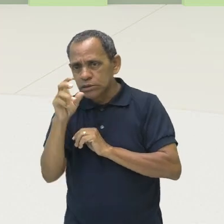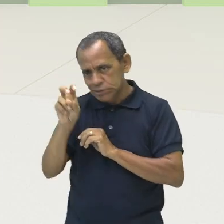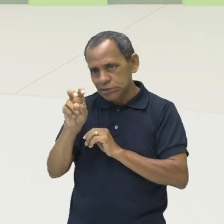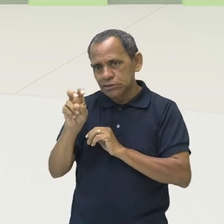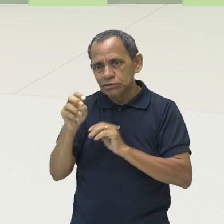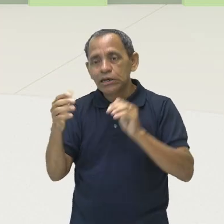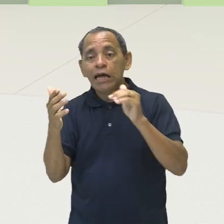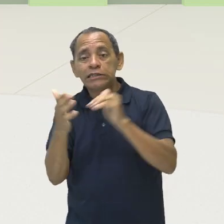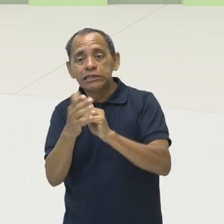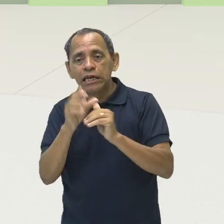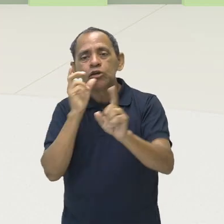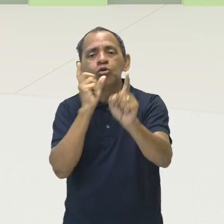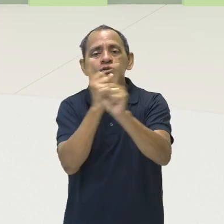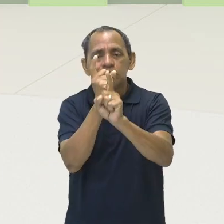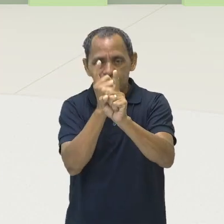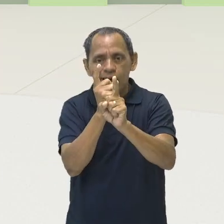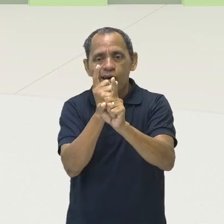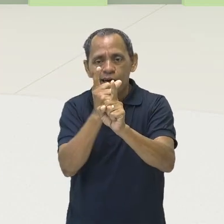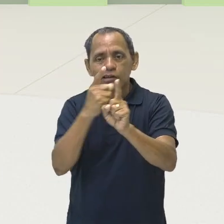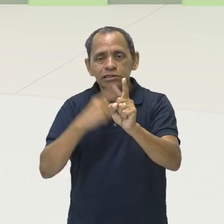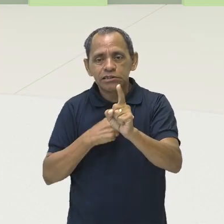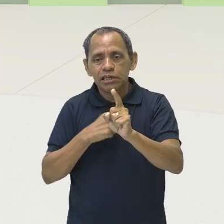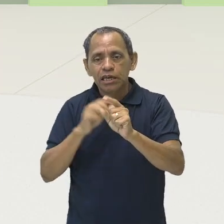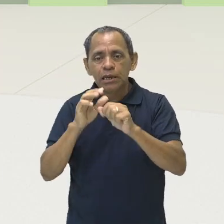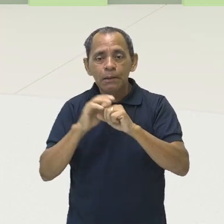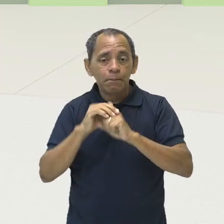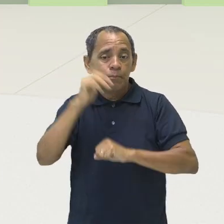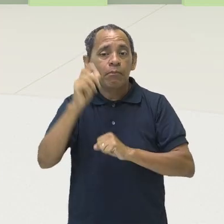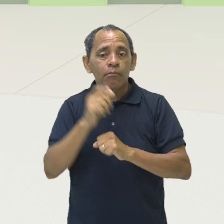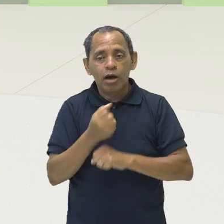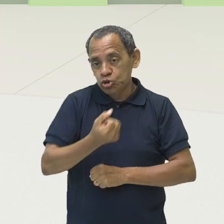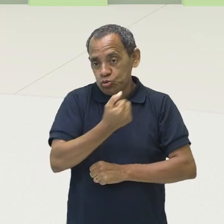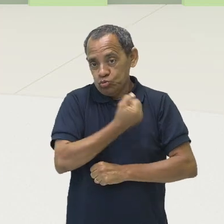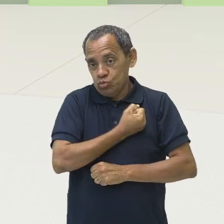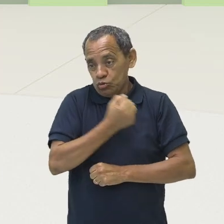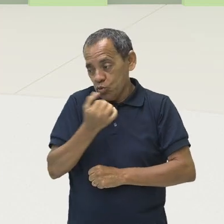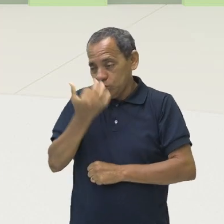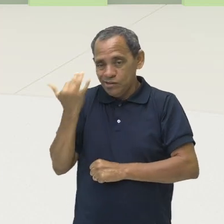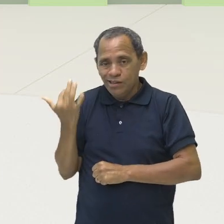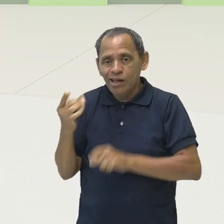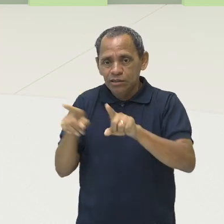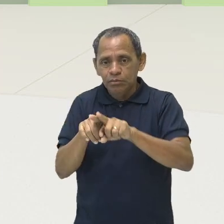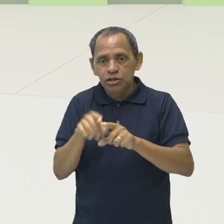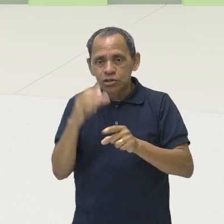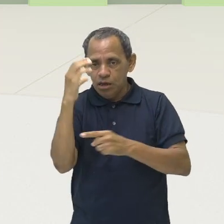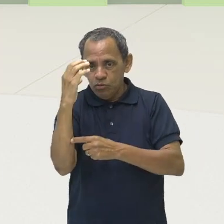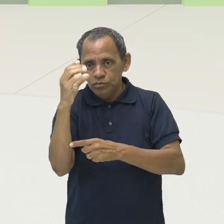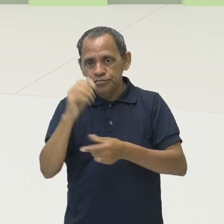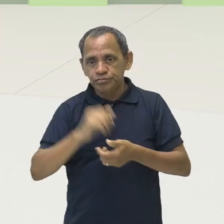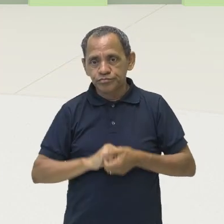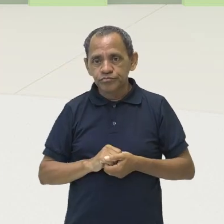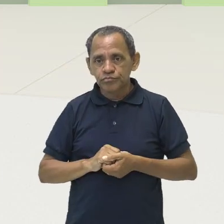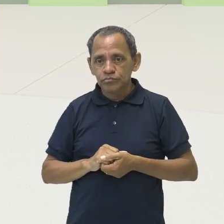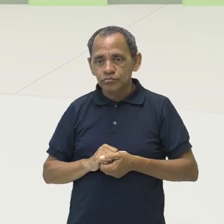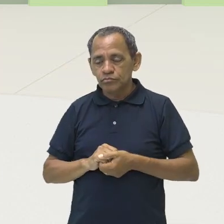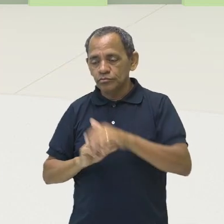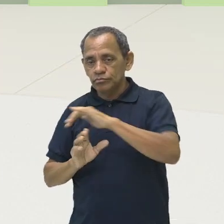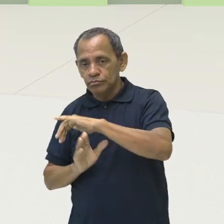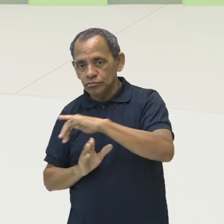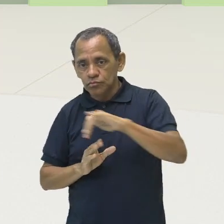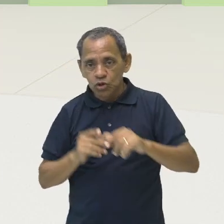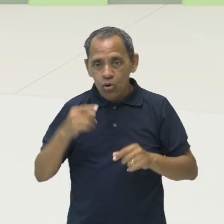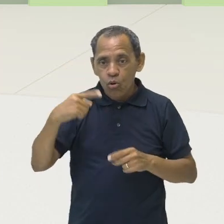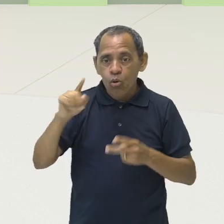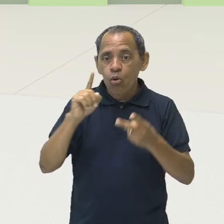até achar a que tiver o maior número de átomos de carbono na sequência, correto? A próxima classificação das